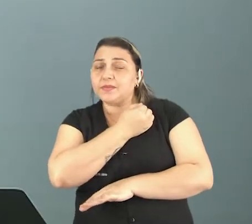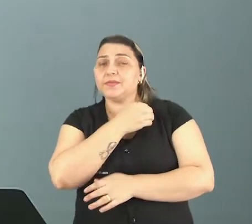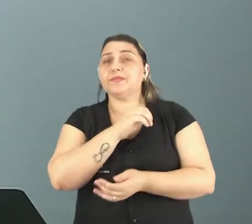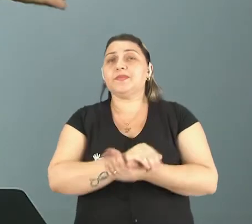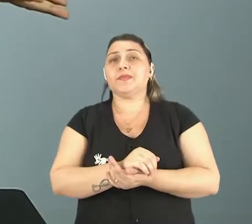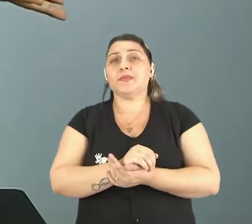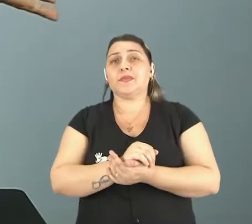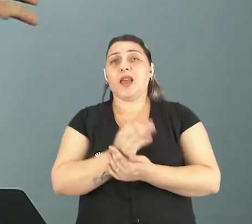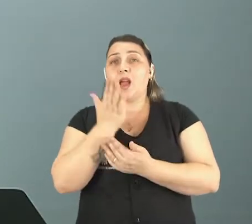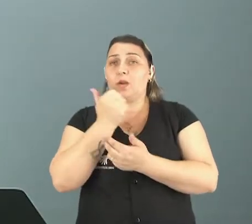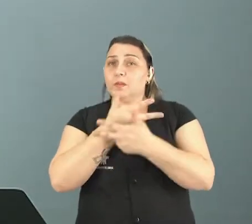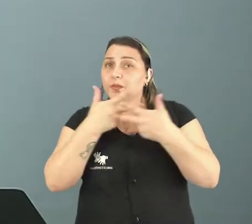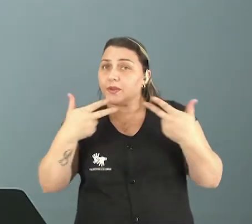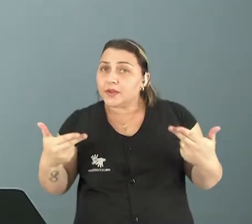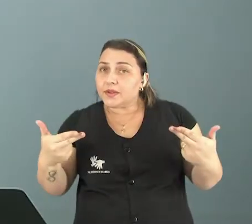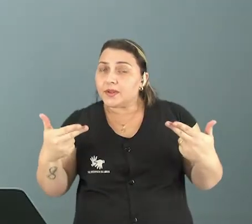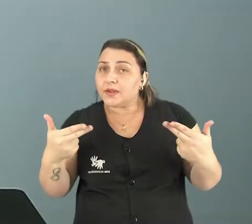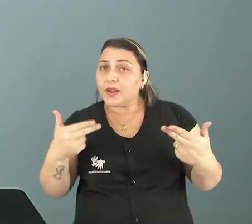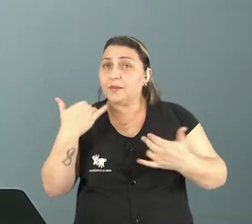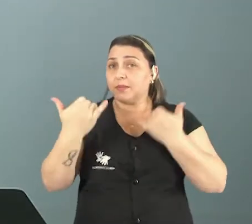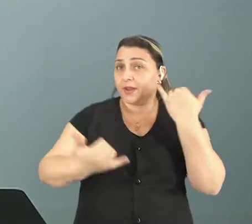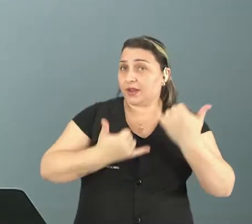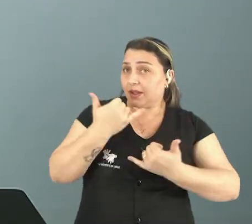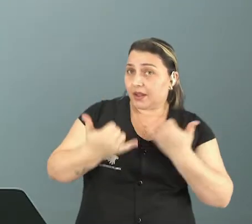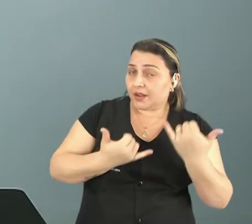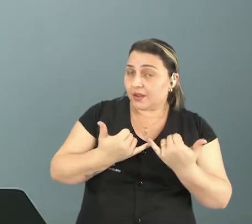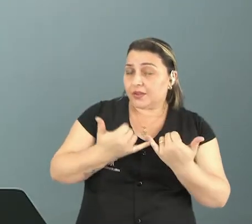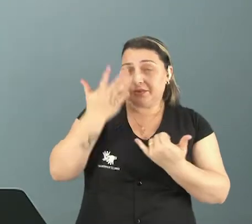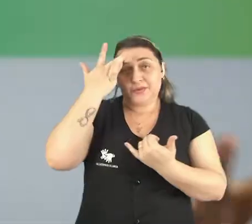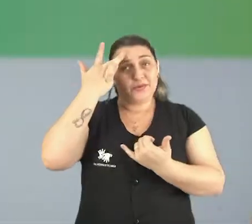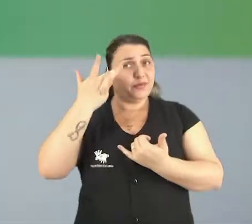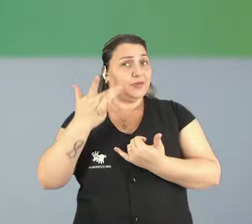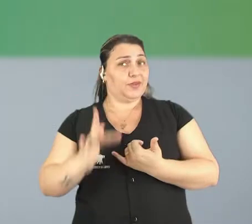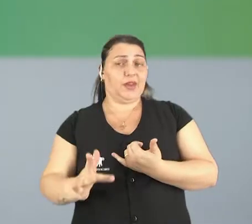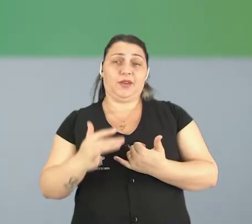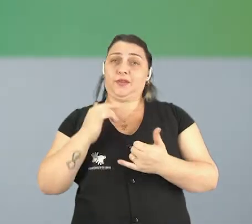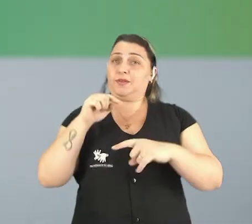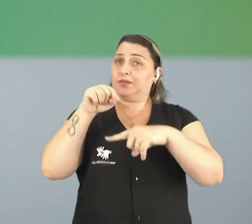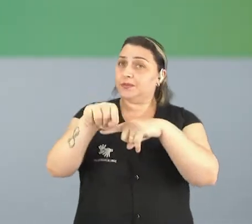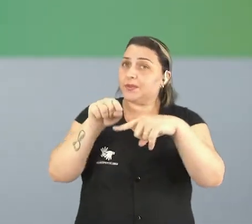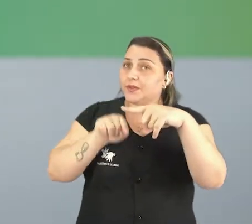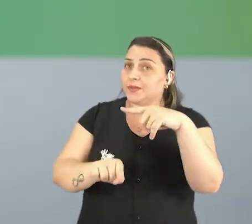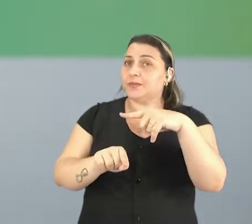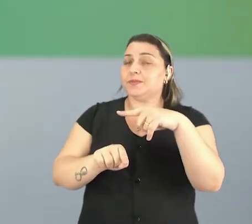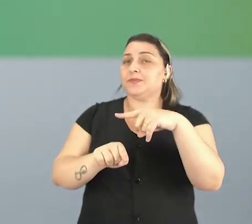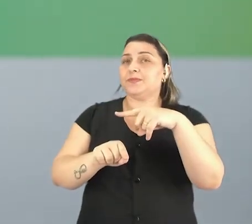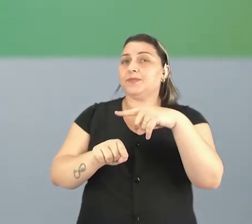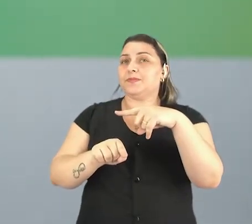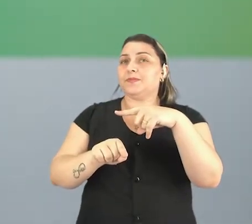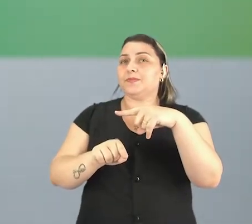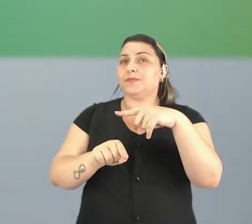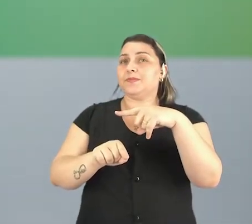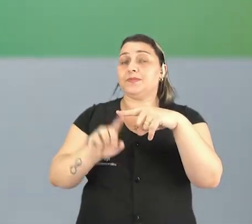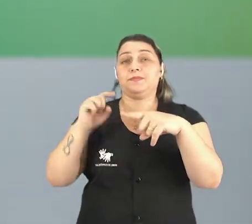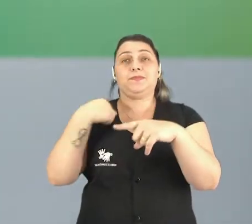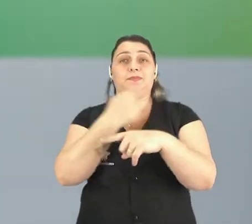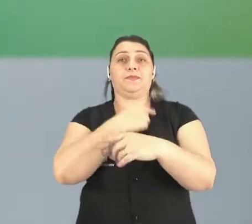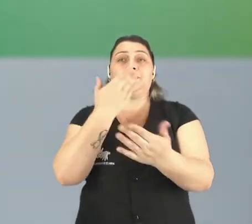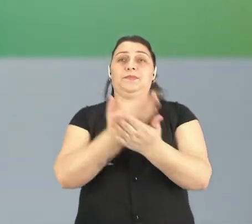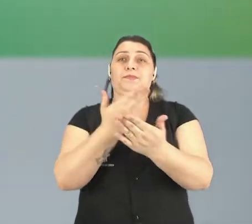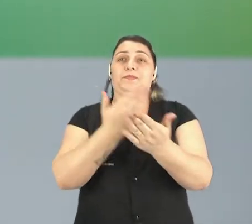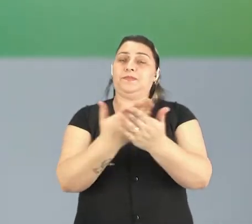É comida? É brinquedos? Não sei, gente. Dividir. A nossa